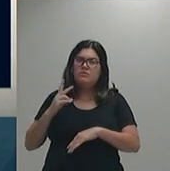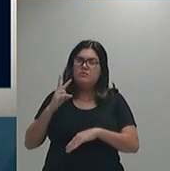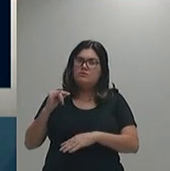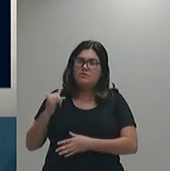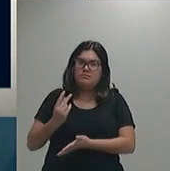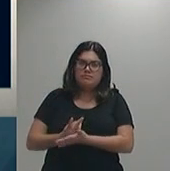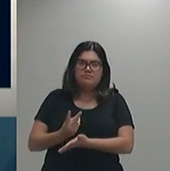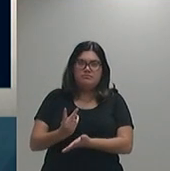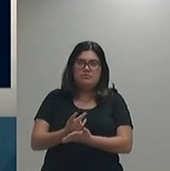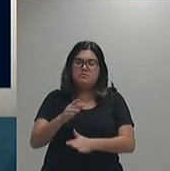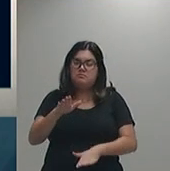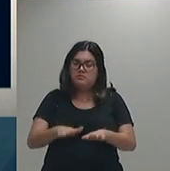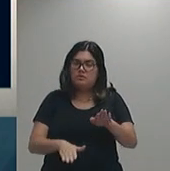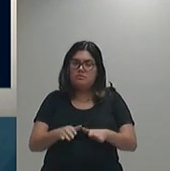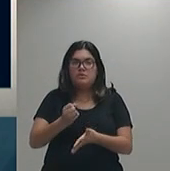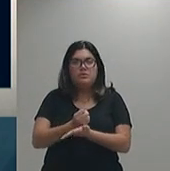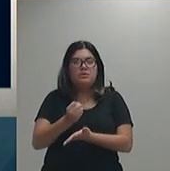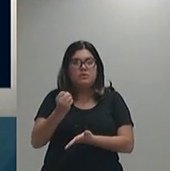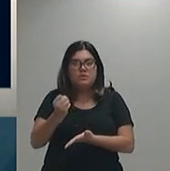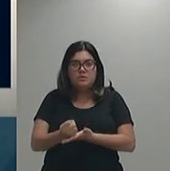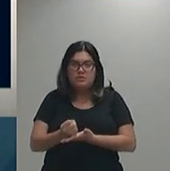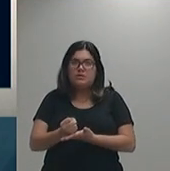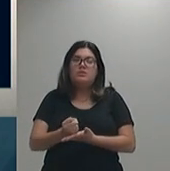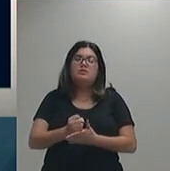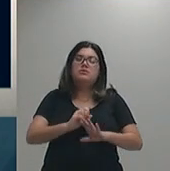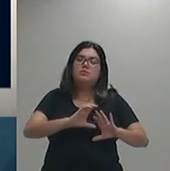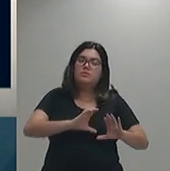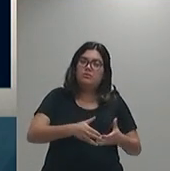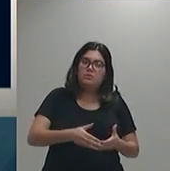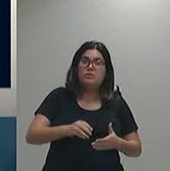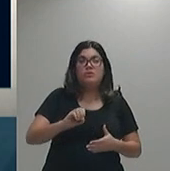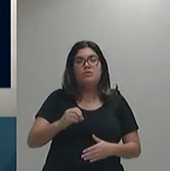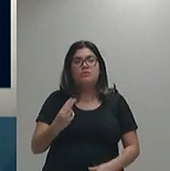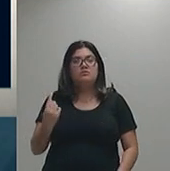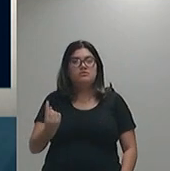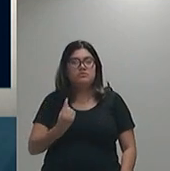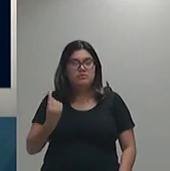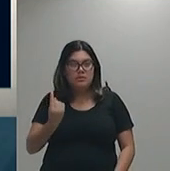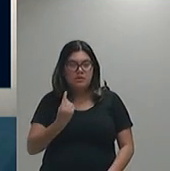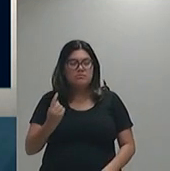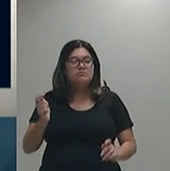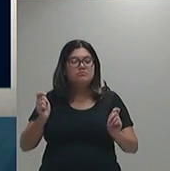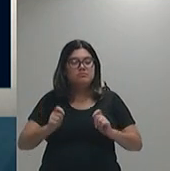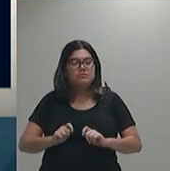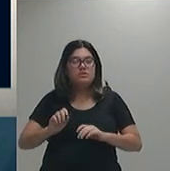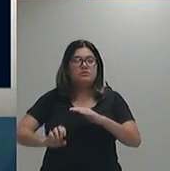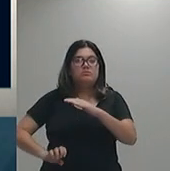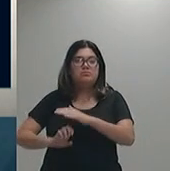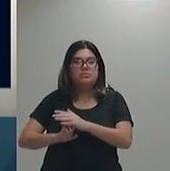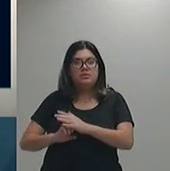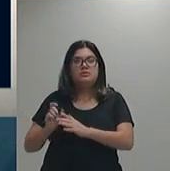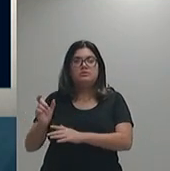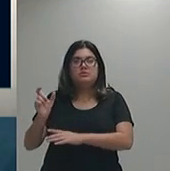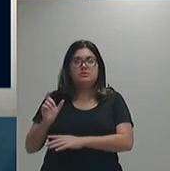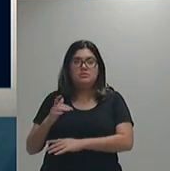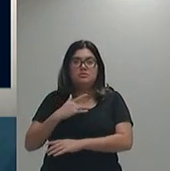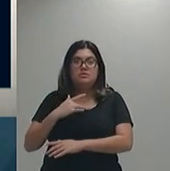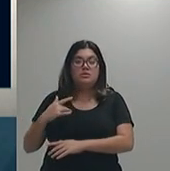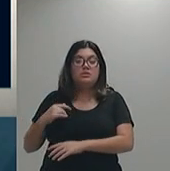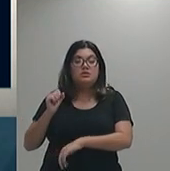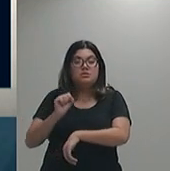regime de sua contratação coletivo ou individual devendo a operadora guardar a efetiva alta médica